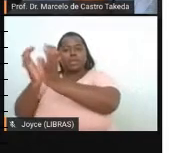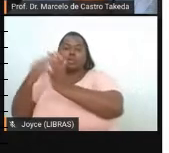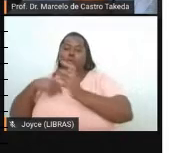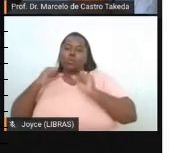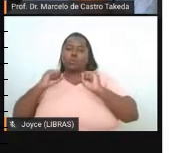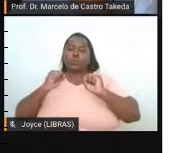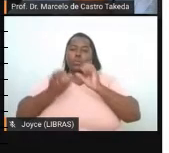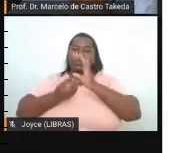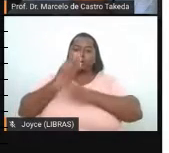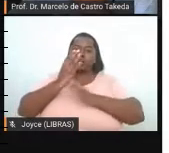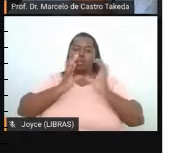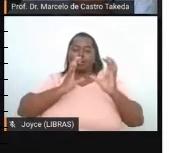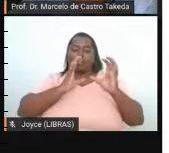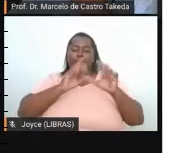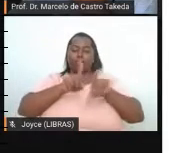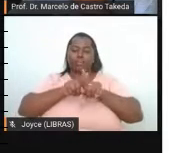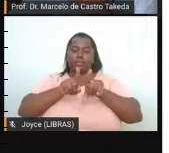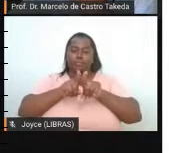diante.